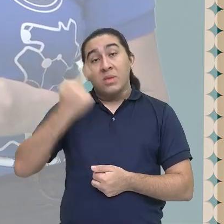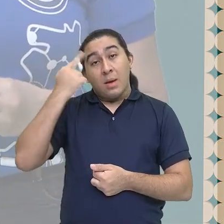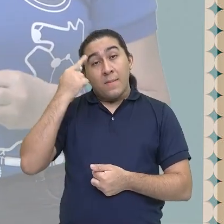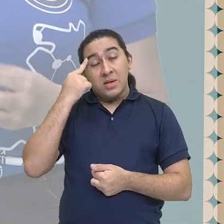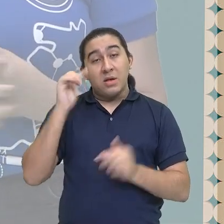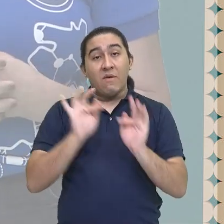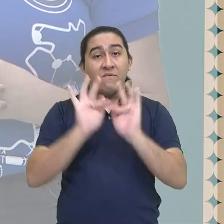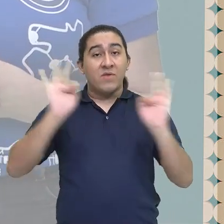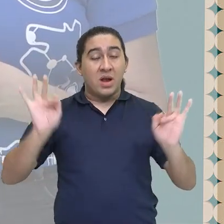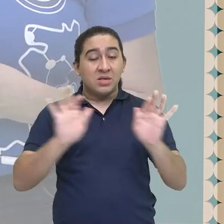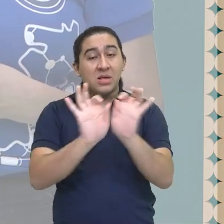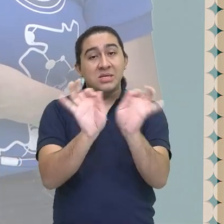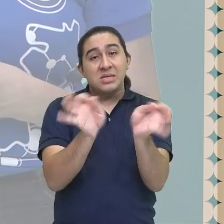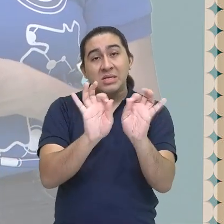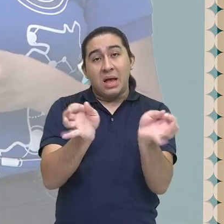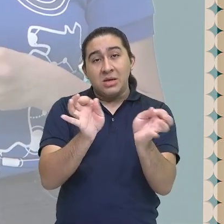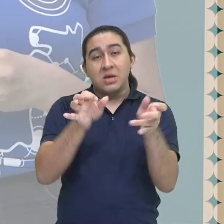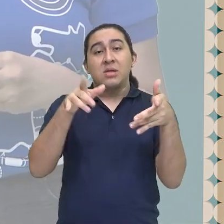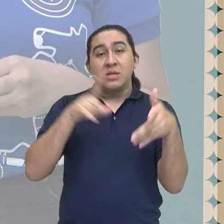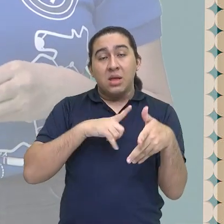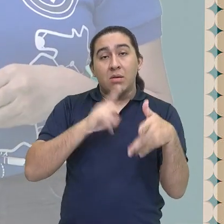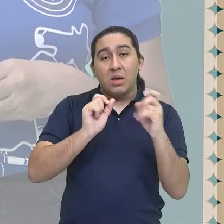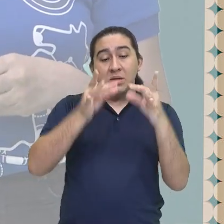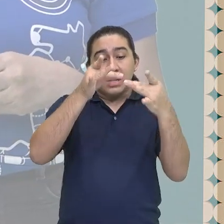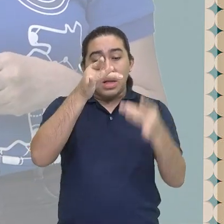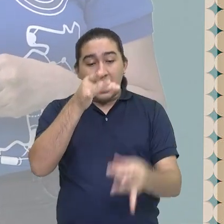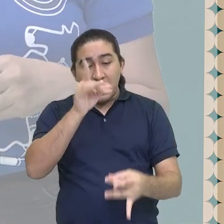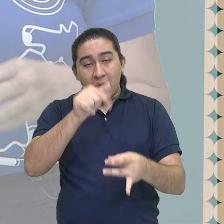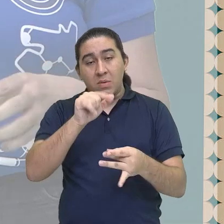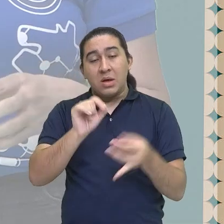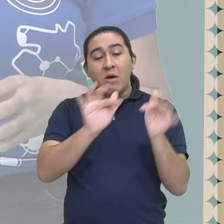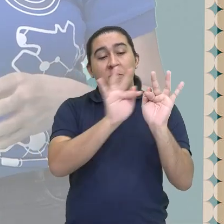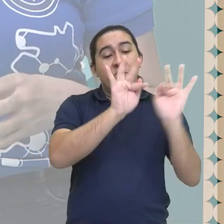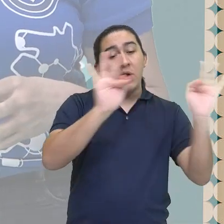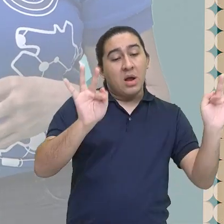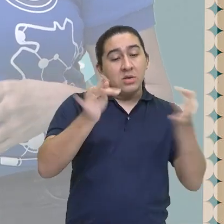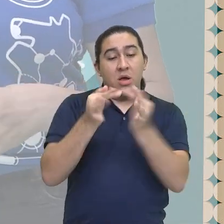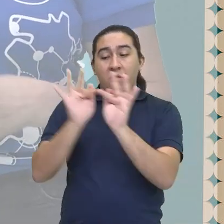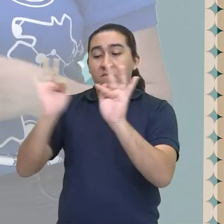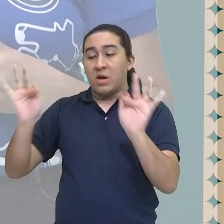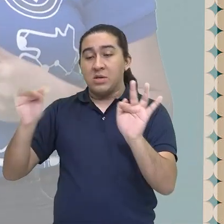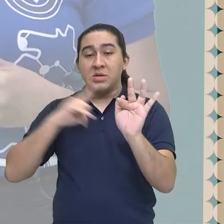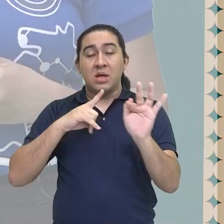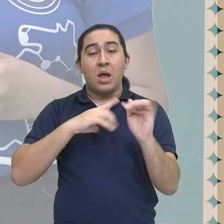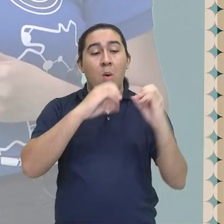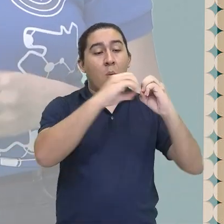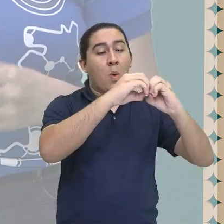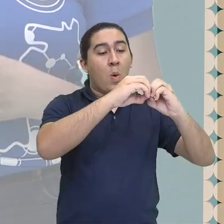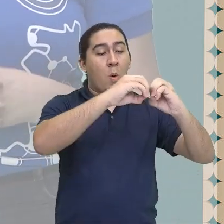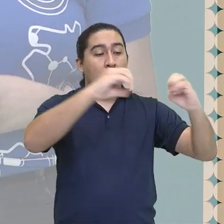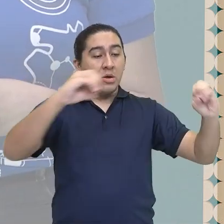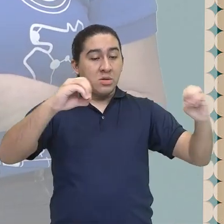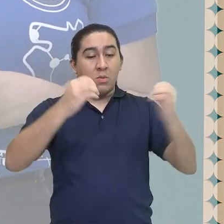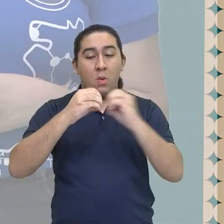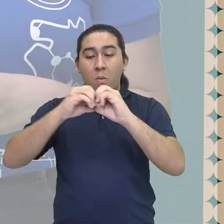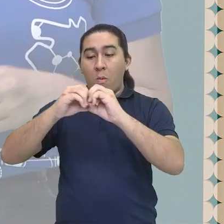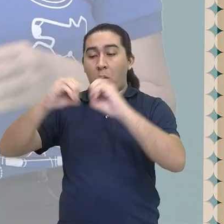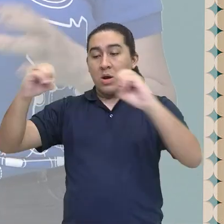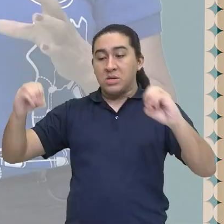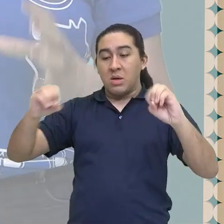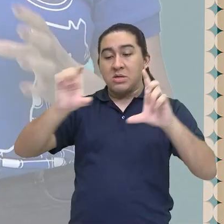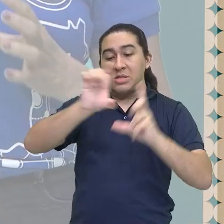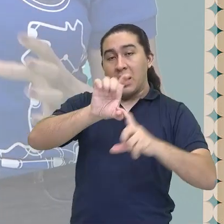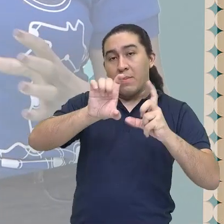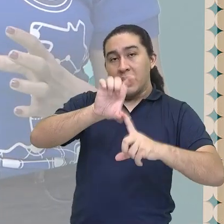mais complexas, estamos falando de frases subordinadas, orações subordinadas, que elas são bem maiores do que as